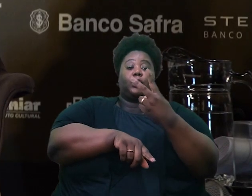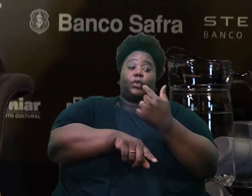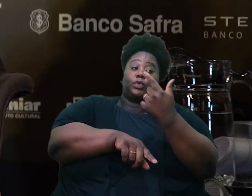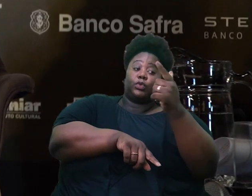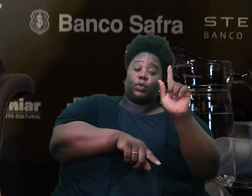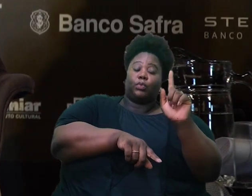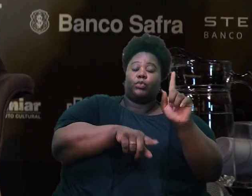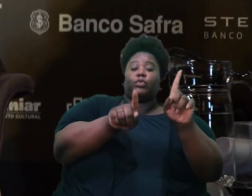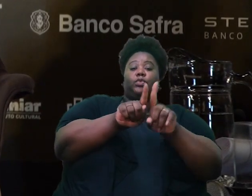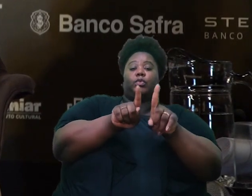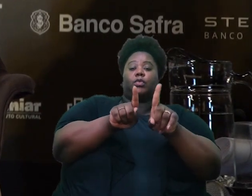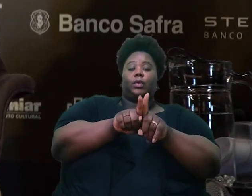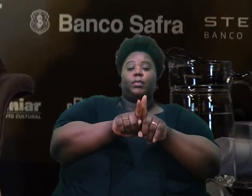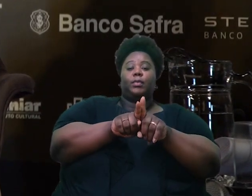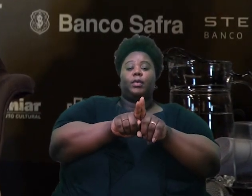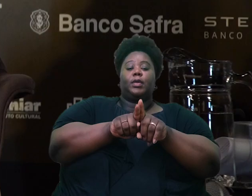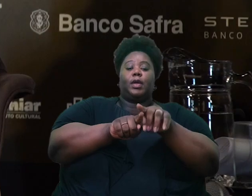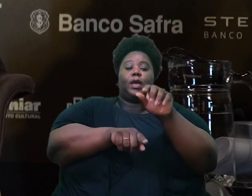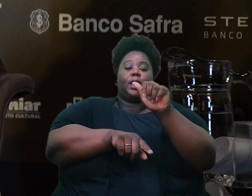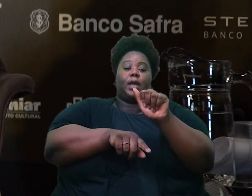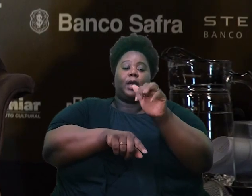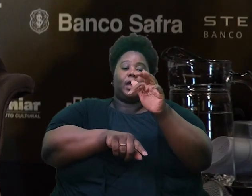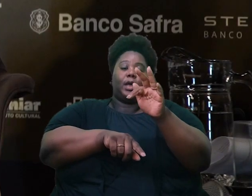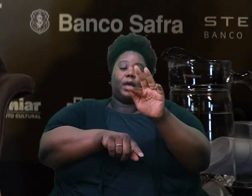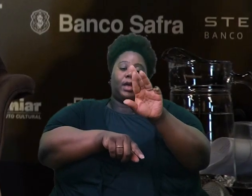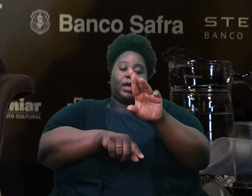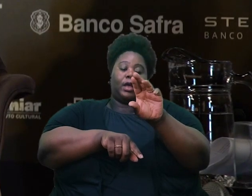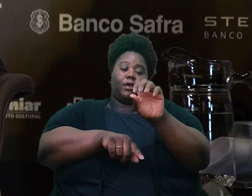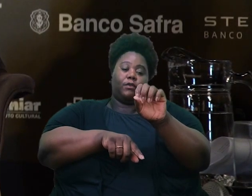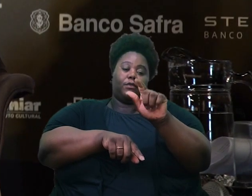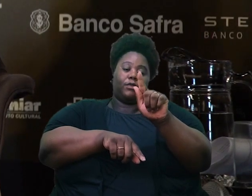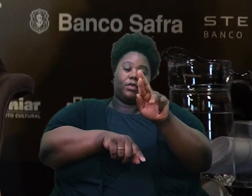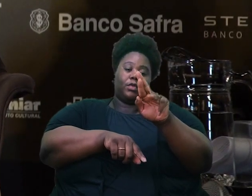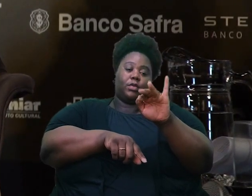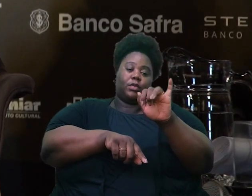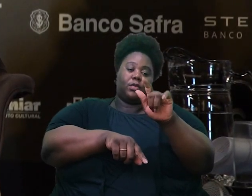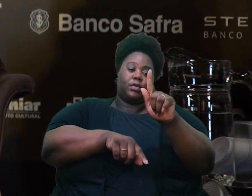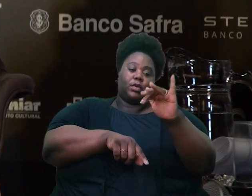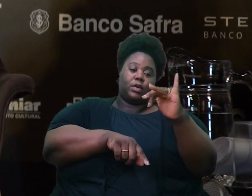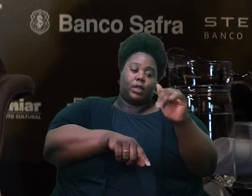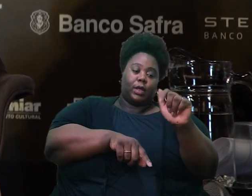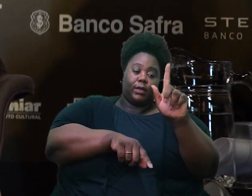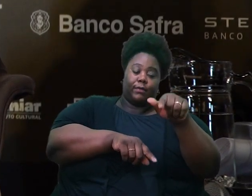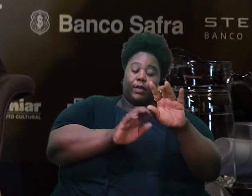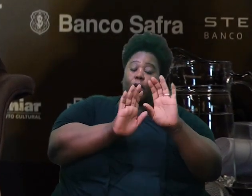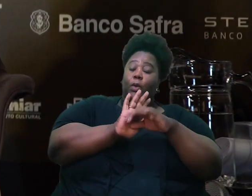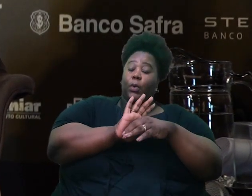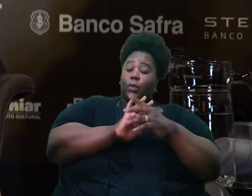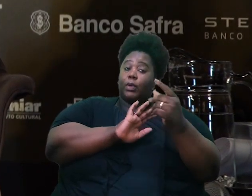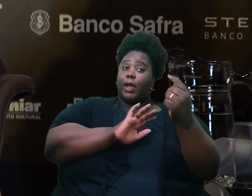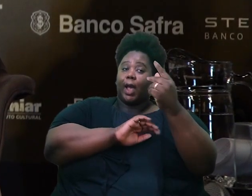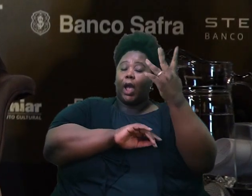conceitos. O de afrografias, né, que me é um conceito muito caro.